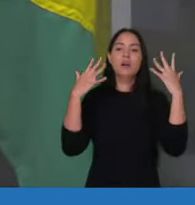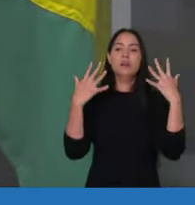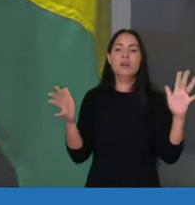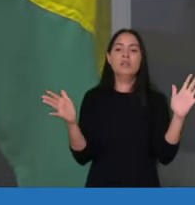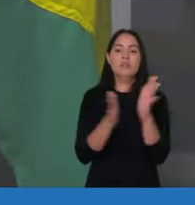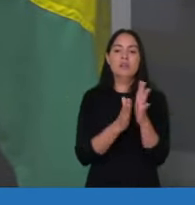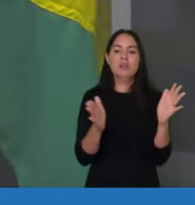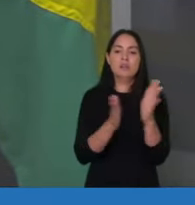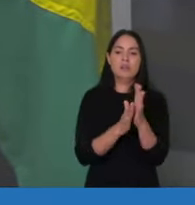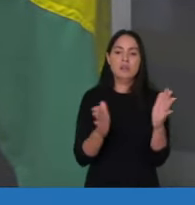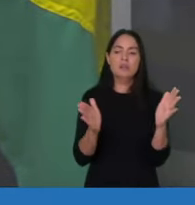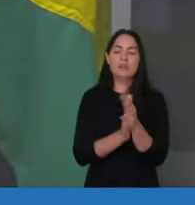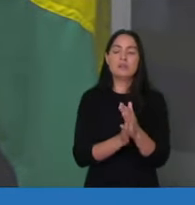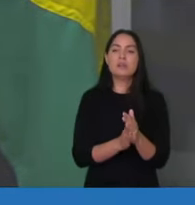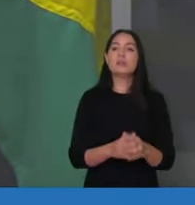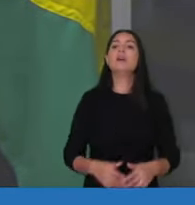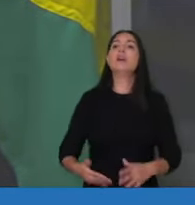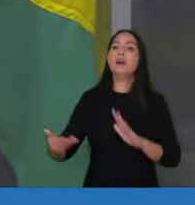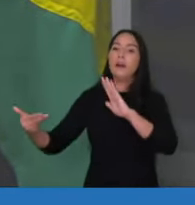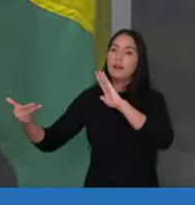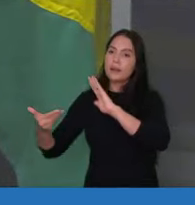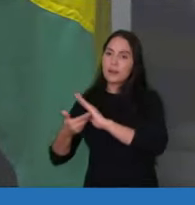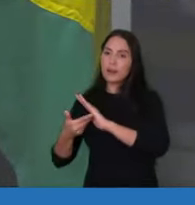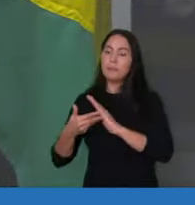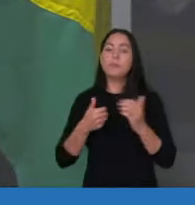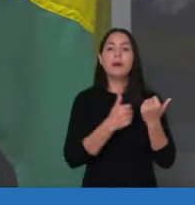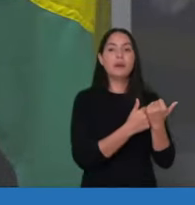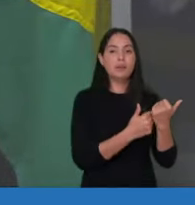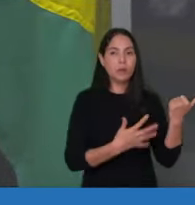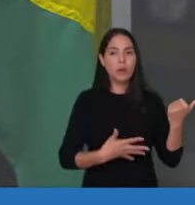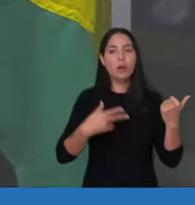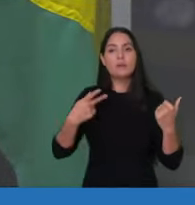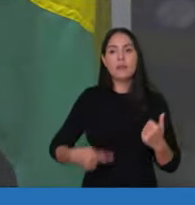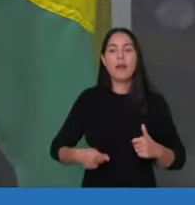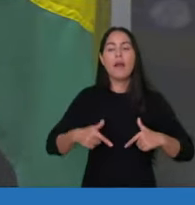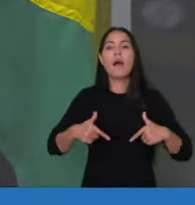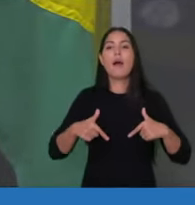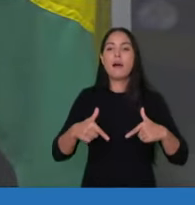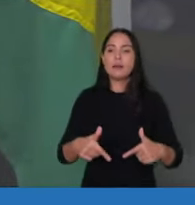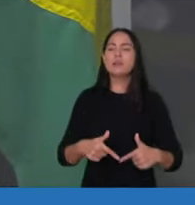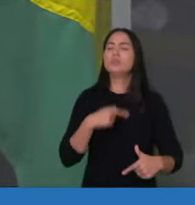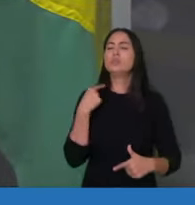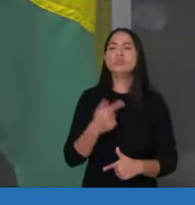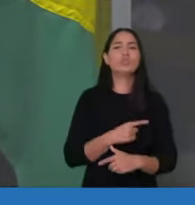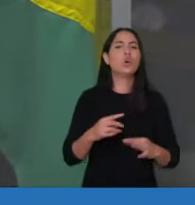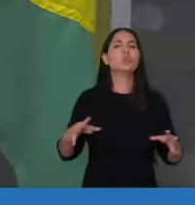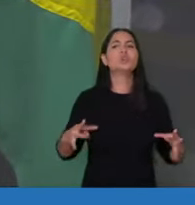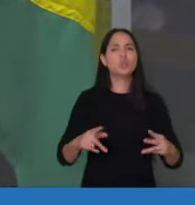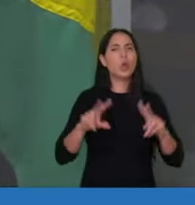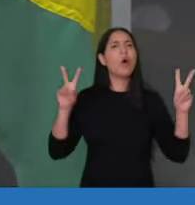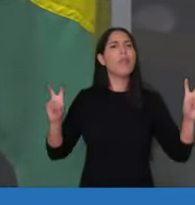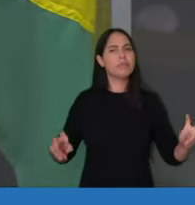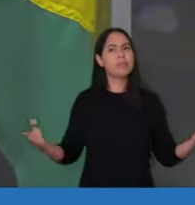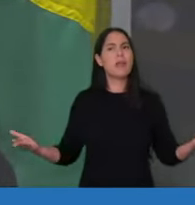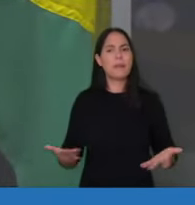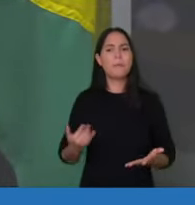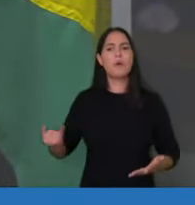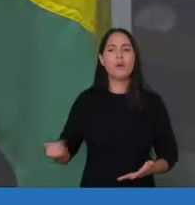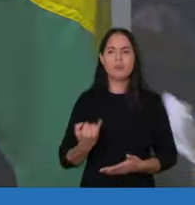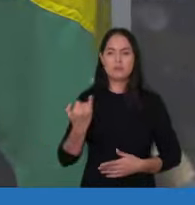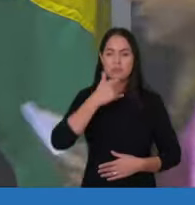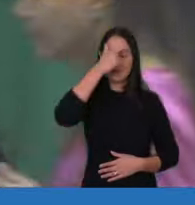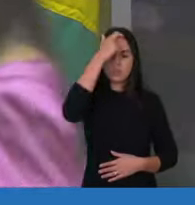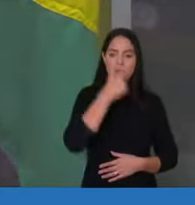Câmara por esse ato, né? Tão importante para todos nós. Como ele disse, eu sou Rosa